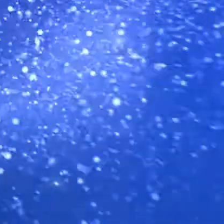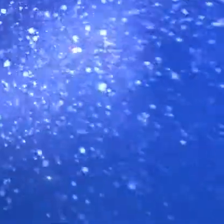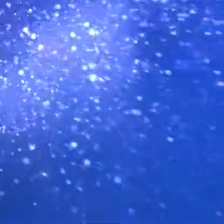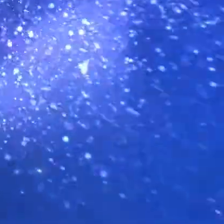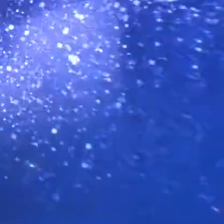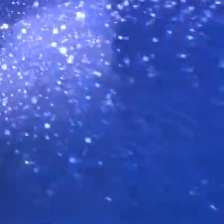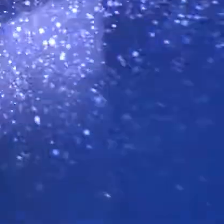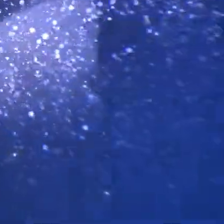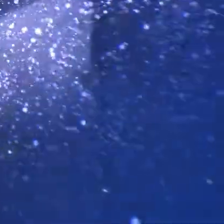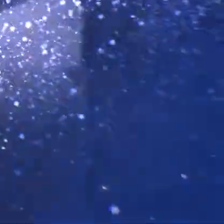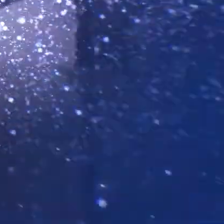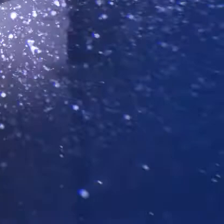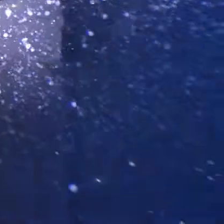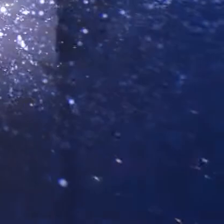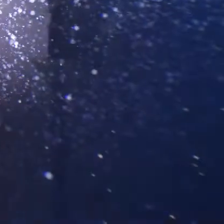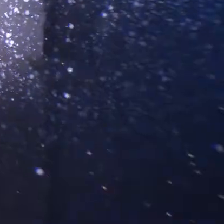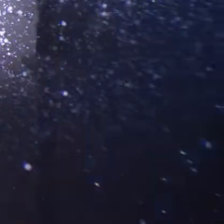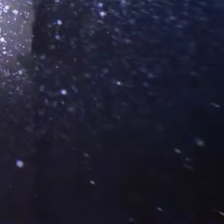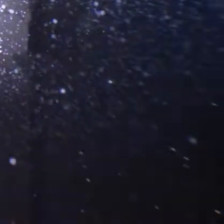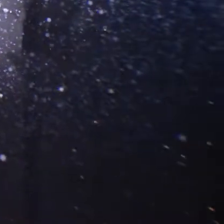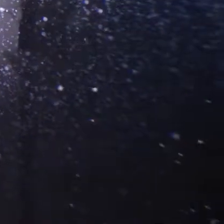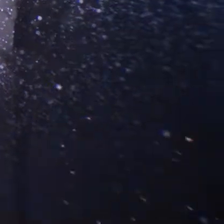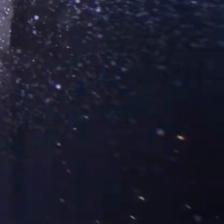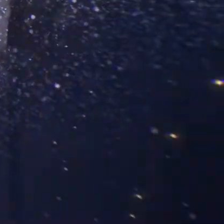em 1988.